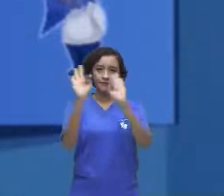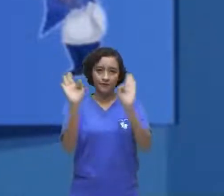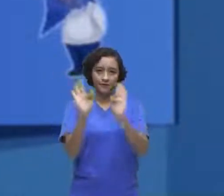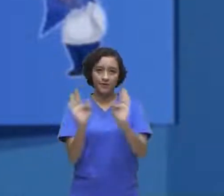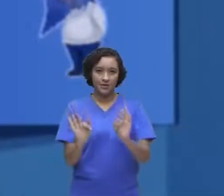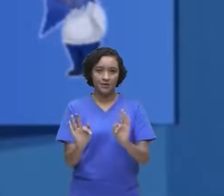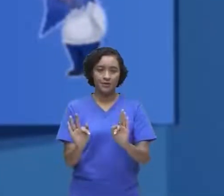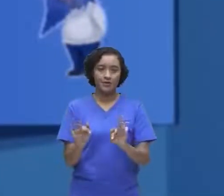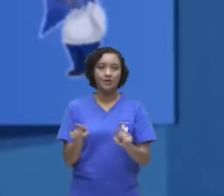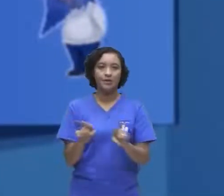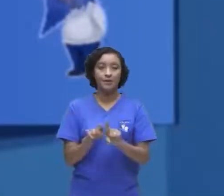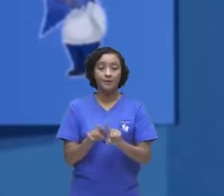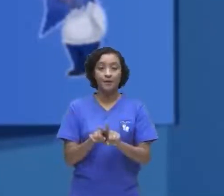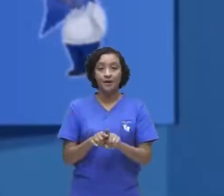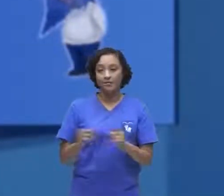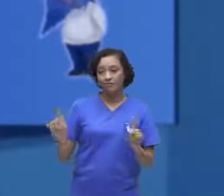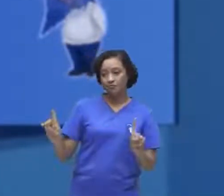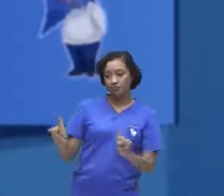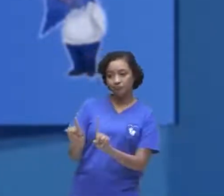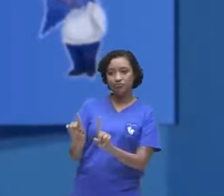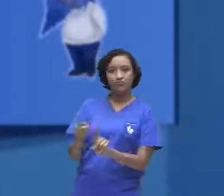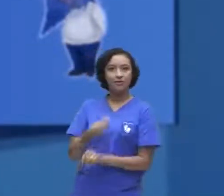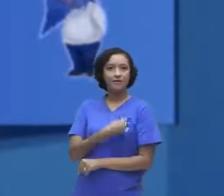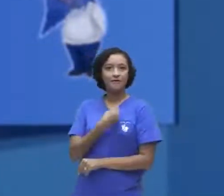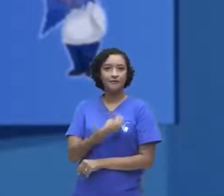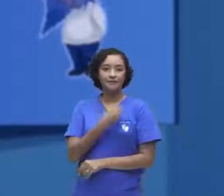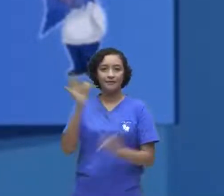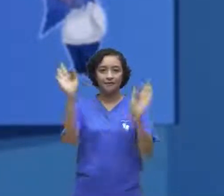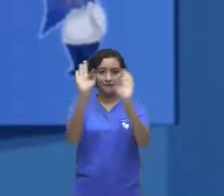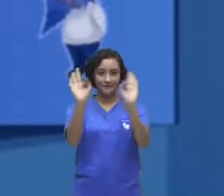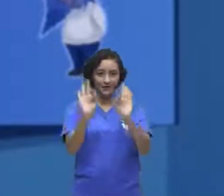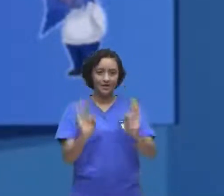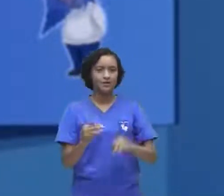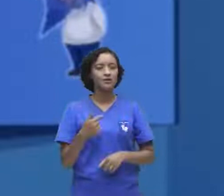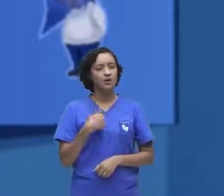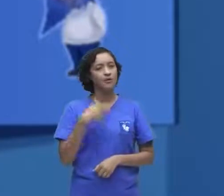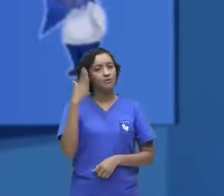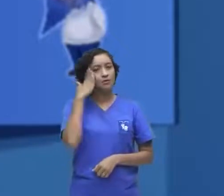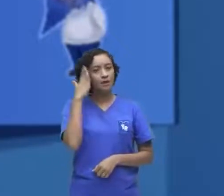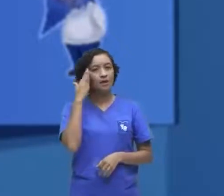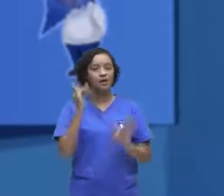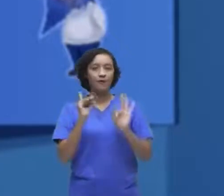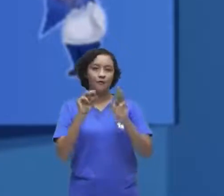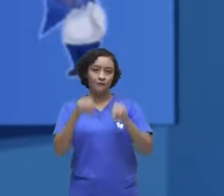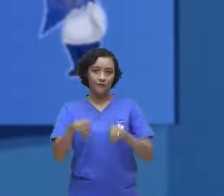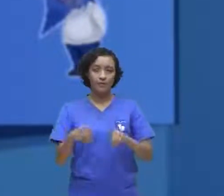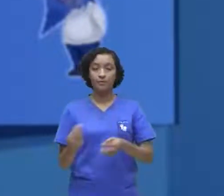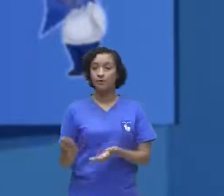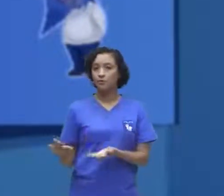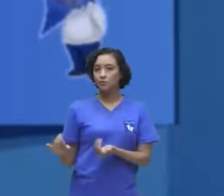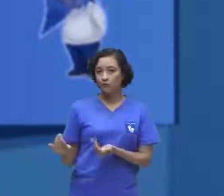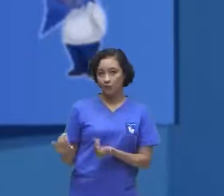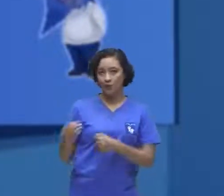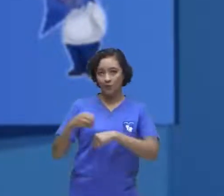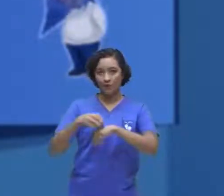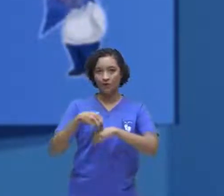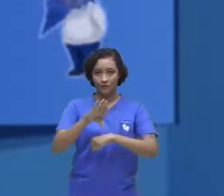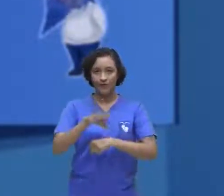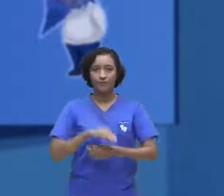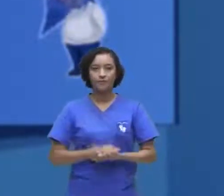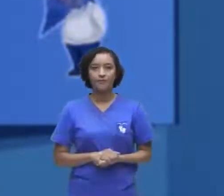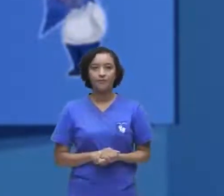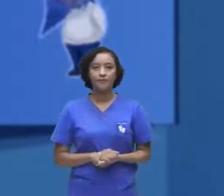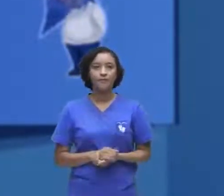outro. E outra coisa, sei que está finalizando, mas para os nossos adolescentes, né? Um estudo feito,